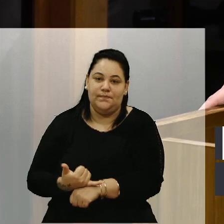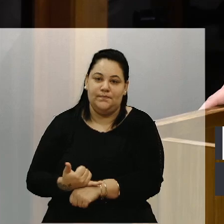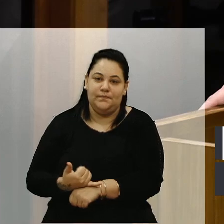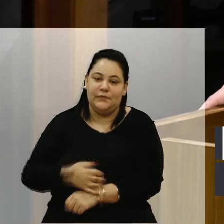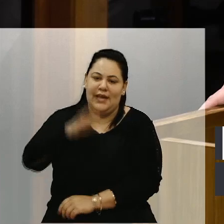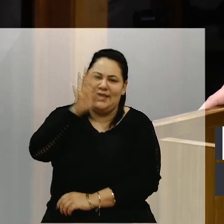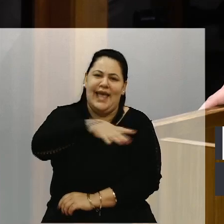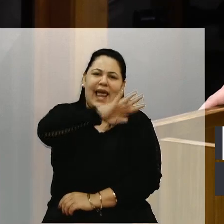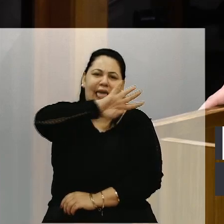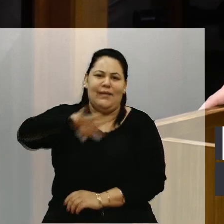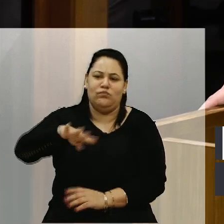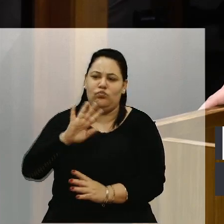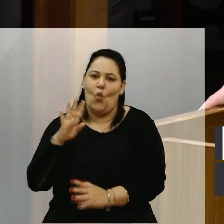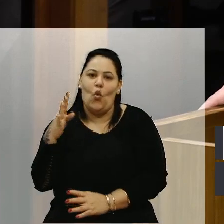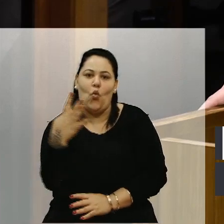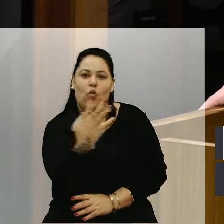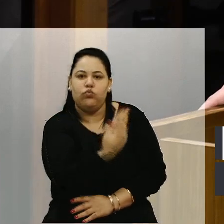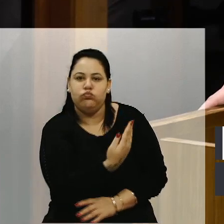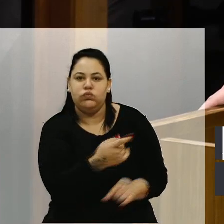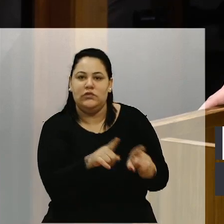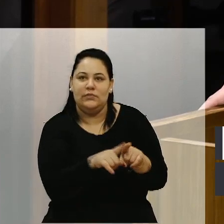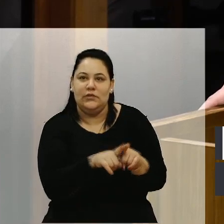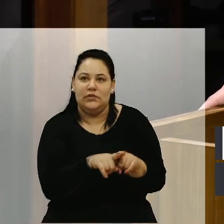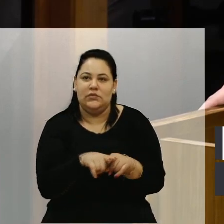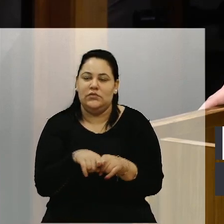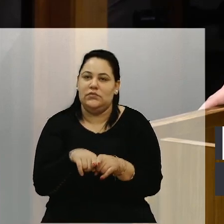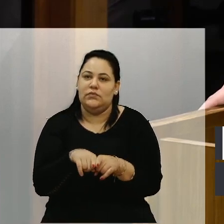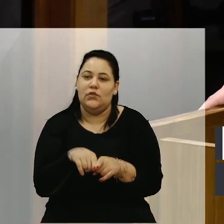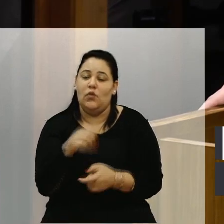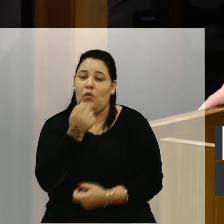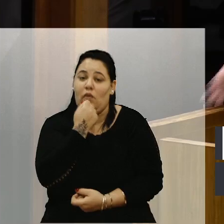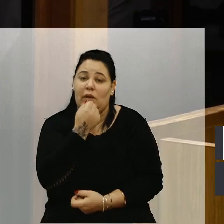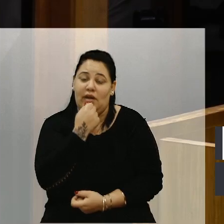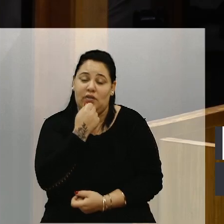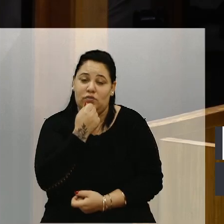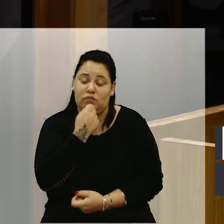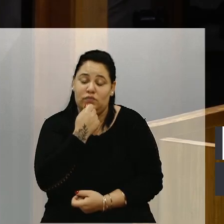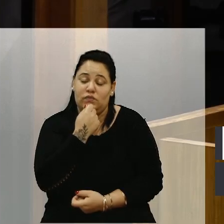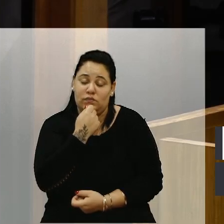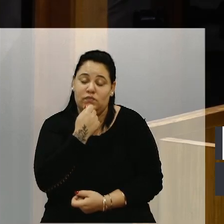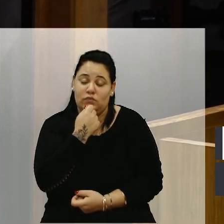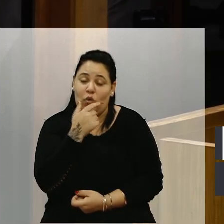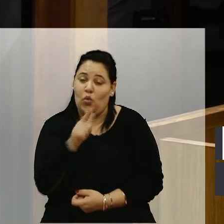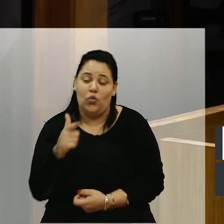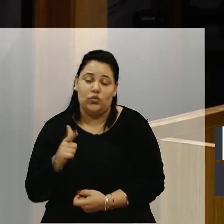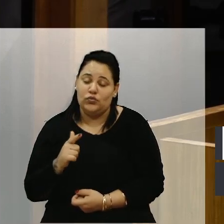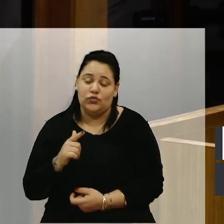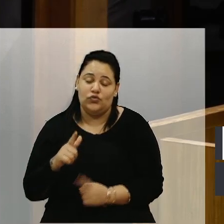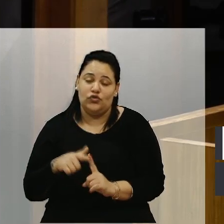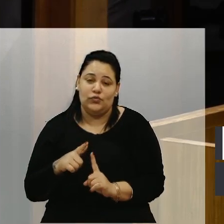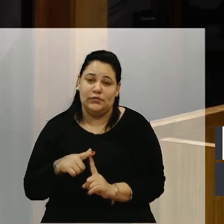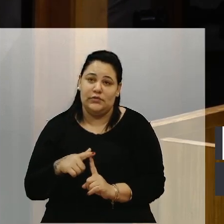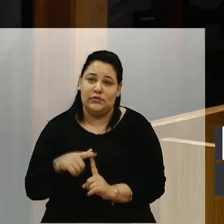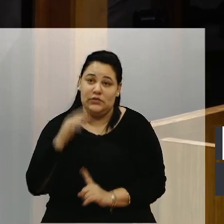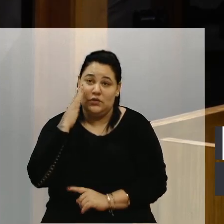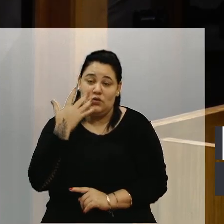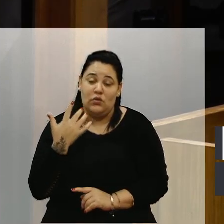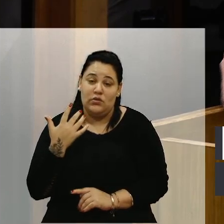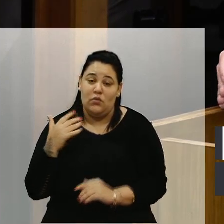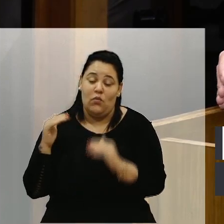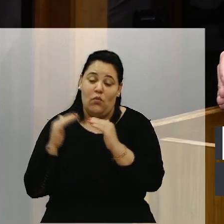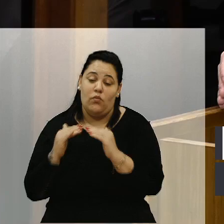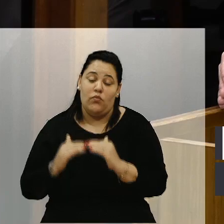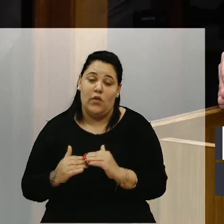proteção e concreto jateado, por exemplo. Então a solução ela varia de